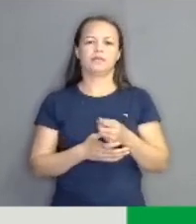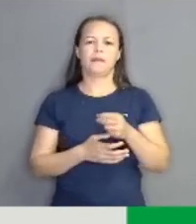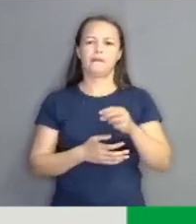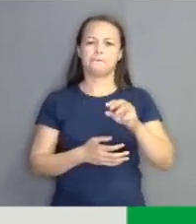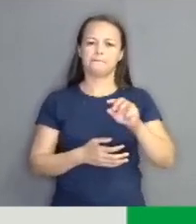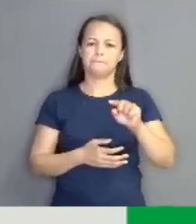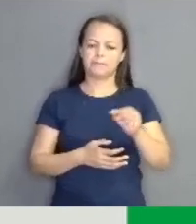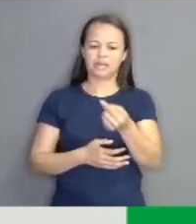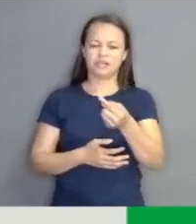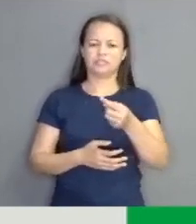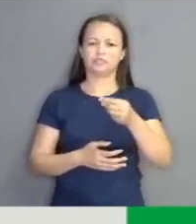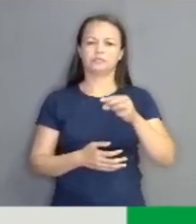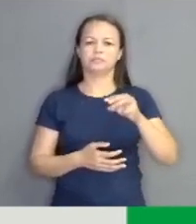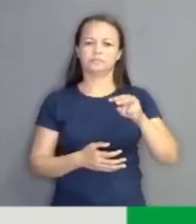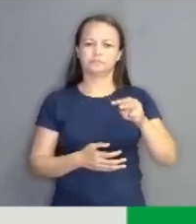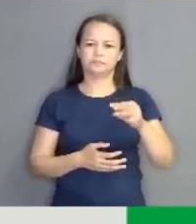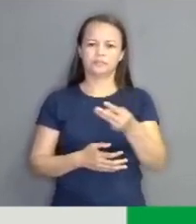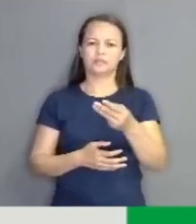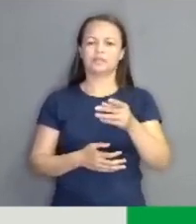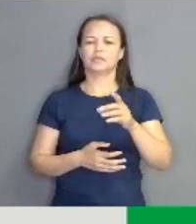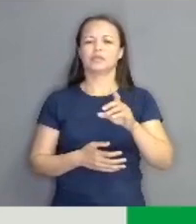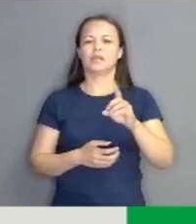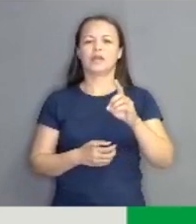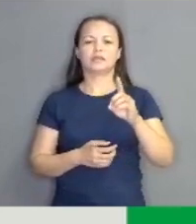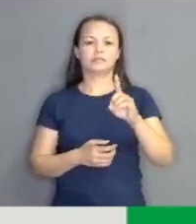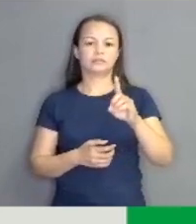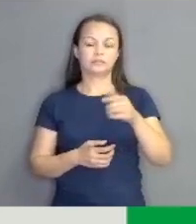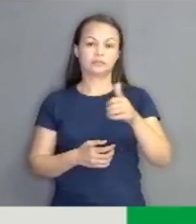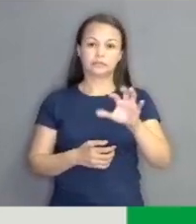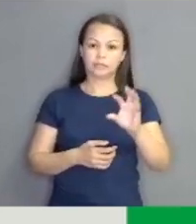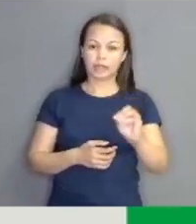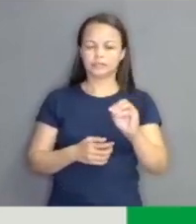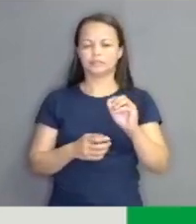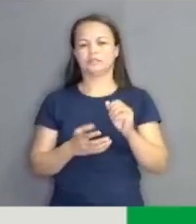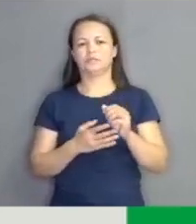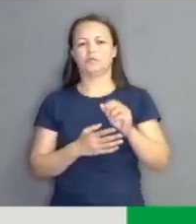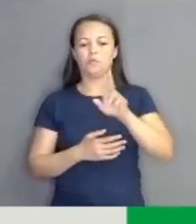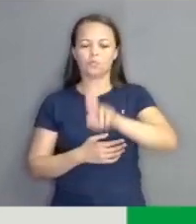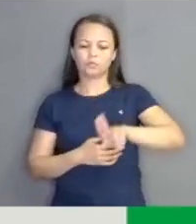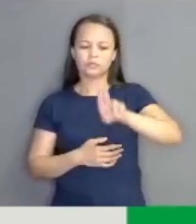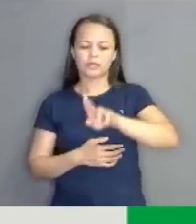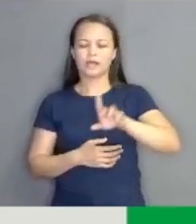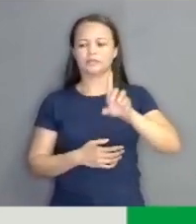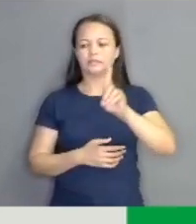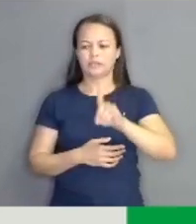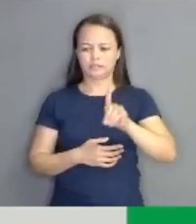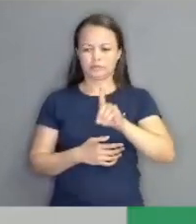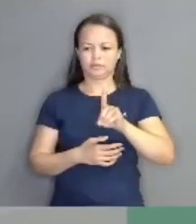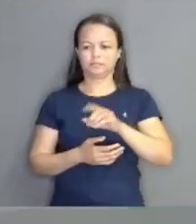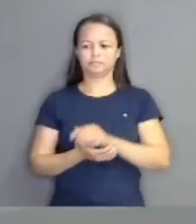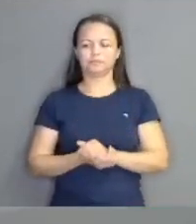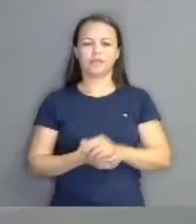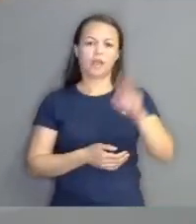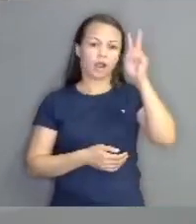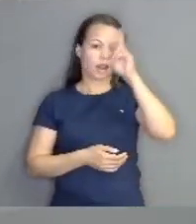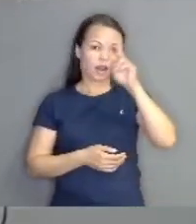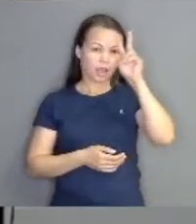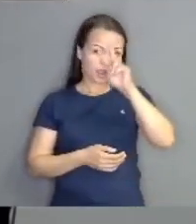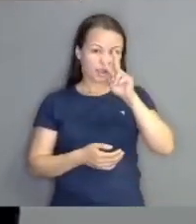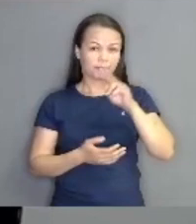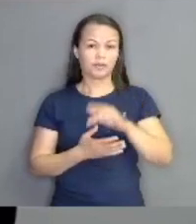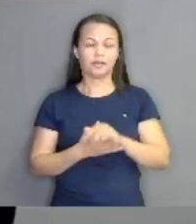centésimos, décimos, unidade, dezena. Lembra daquela informação da